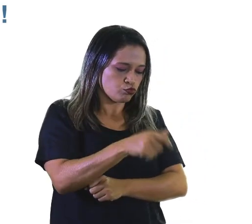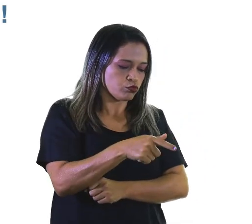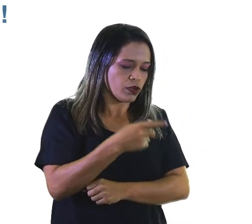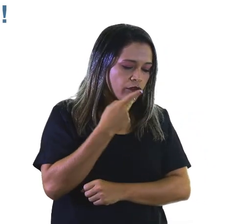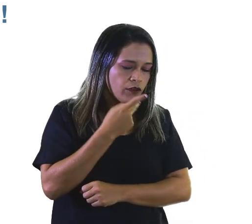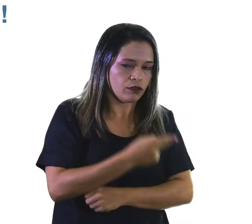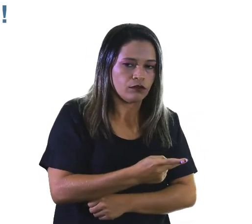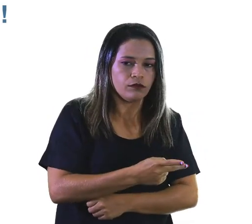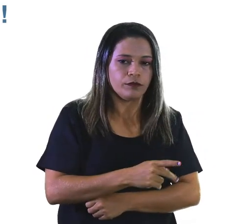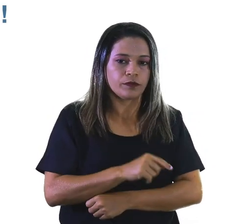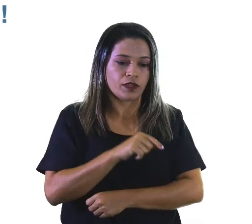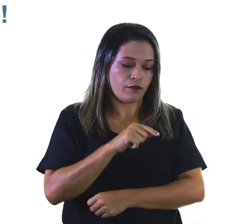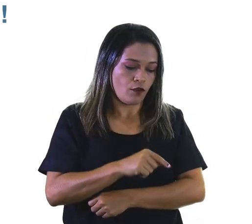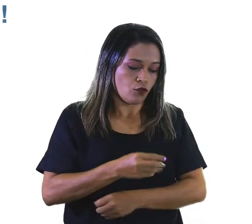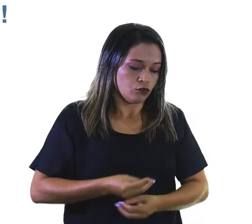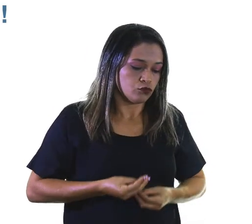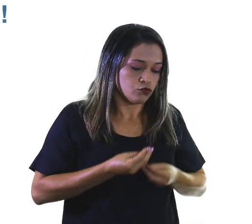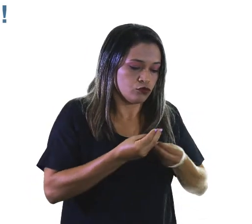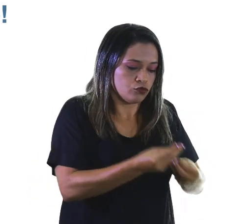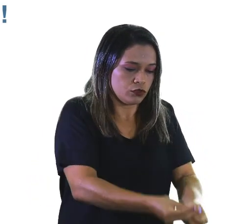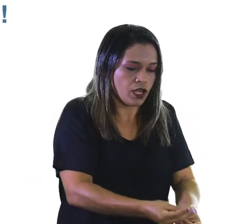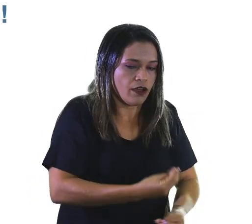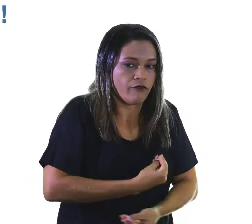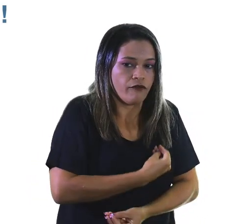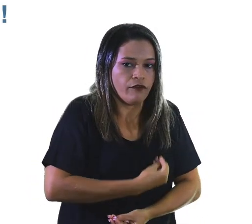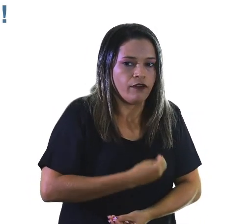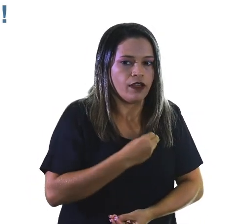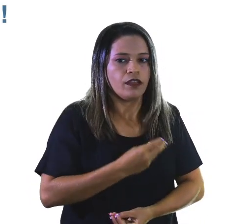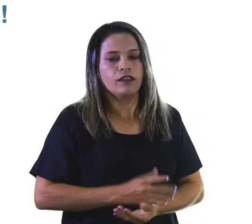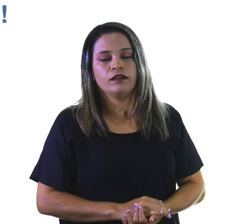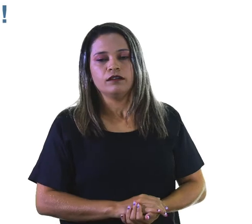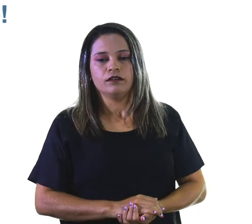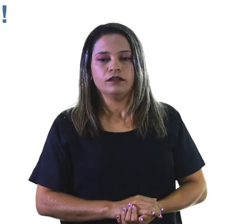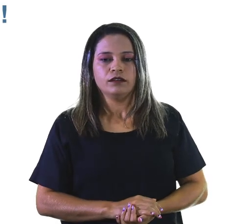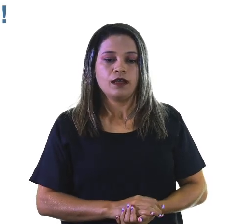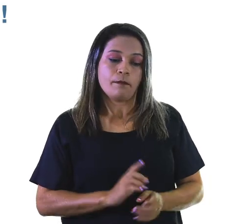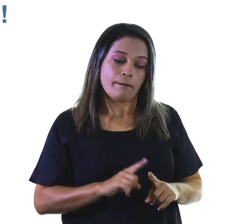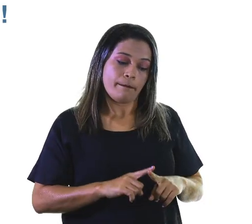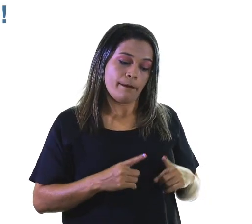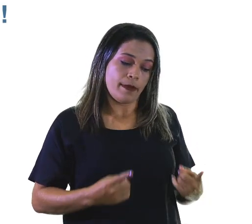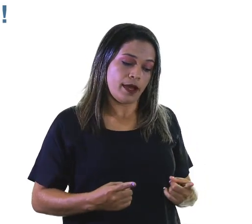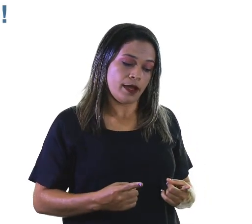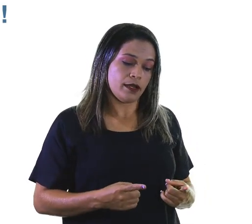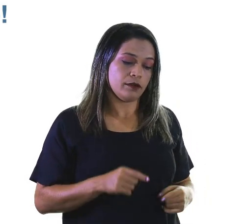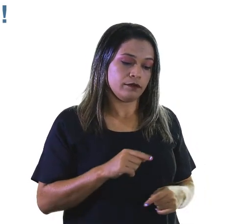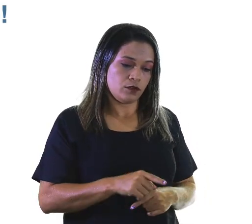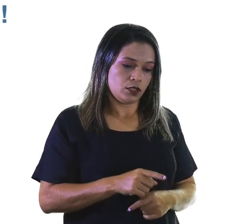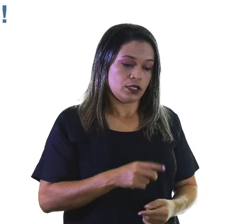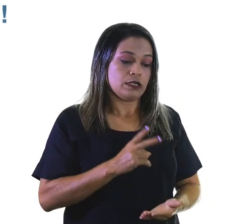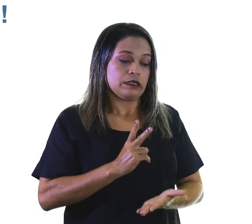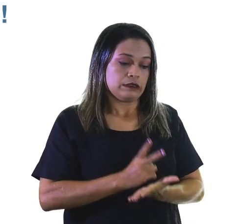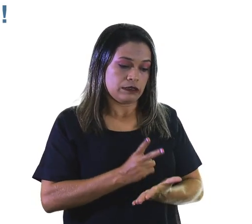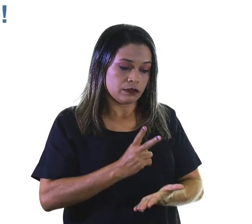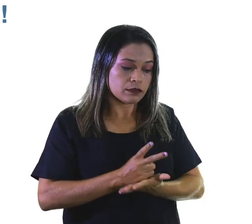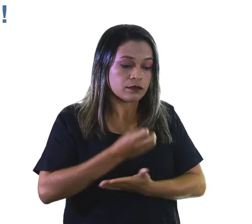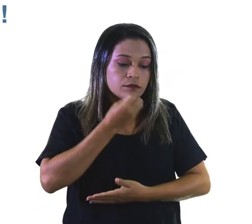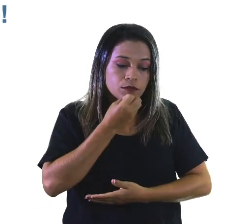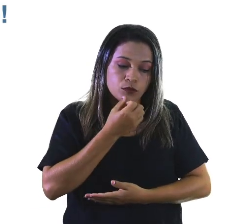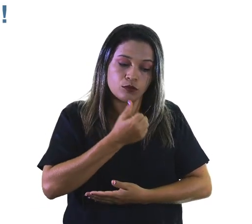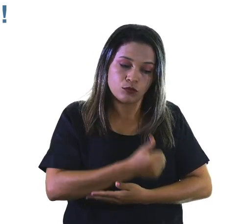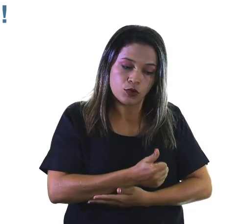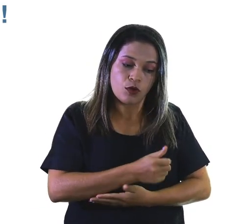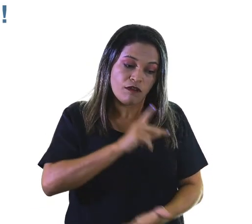disse: vou te dar vida, boneco, mas deves ser sempre bom